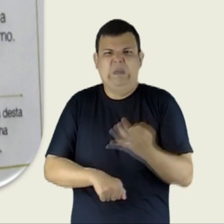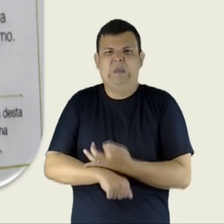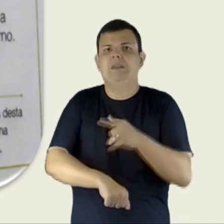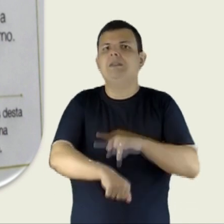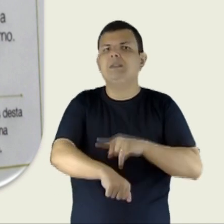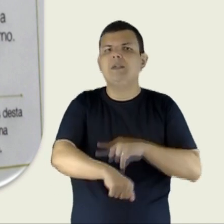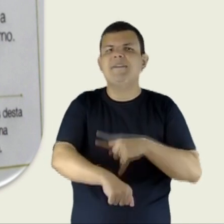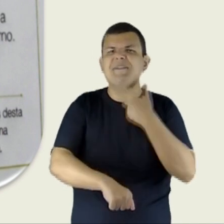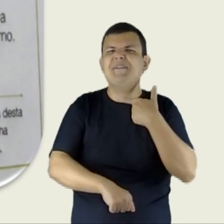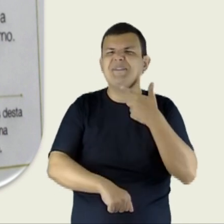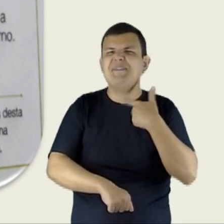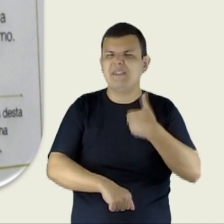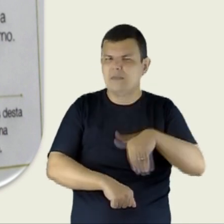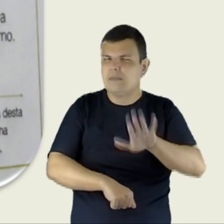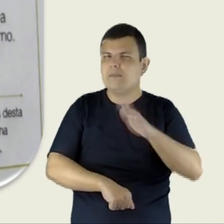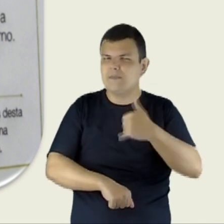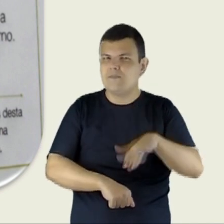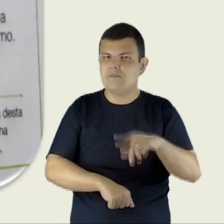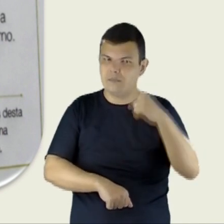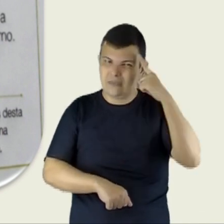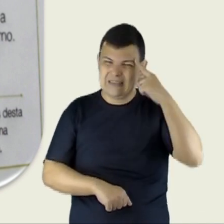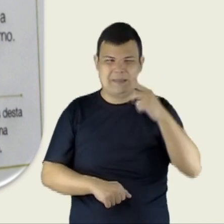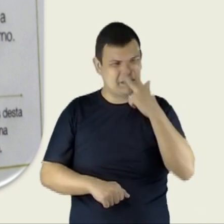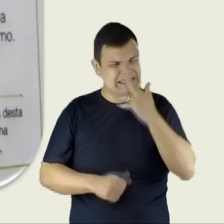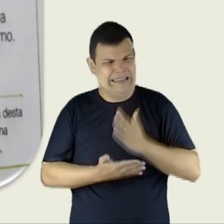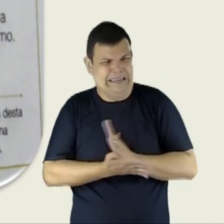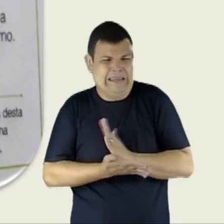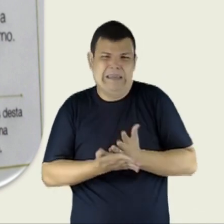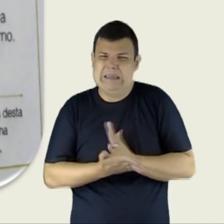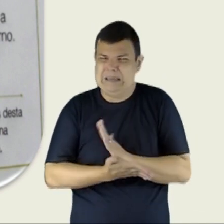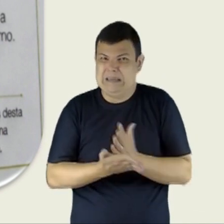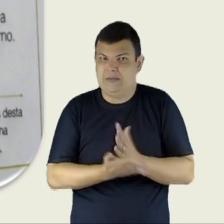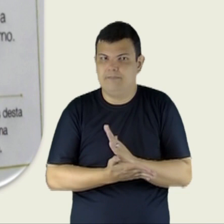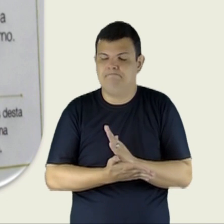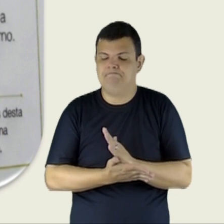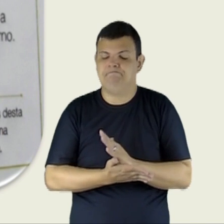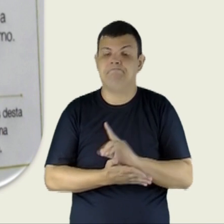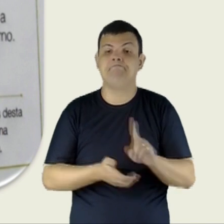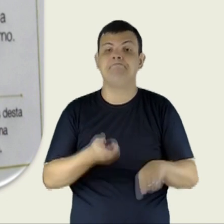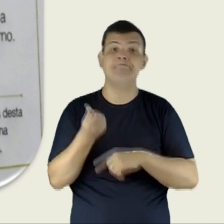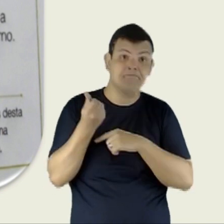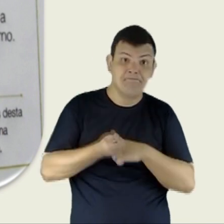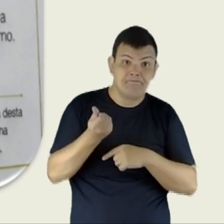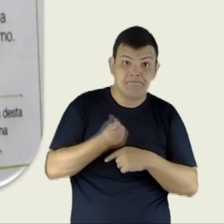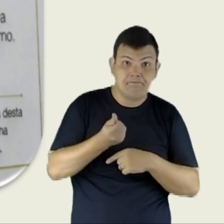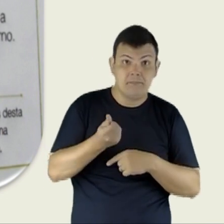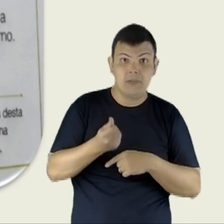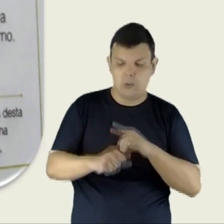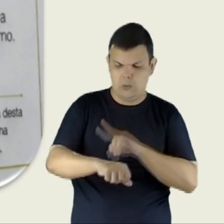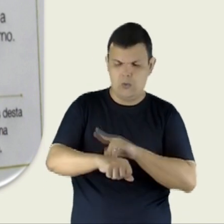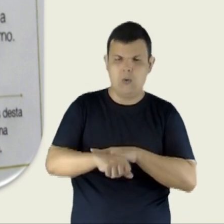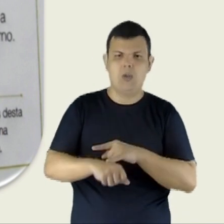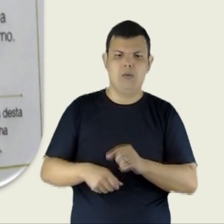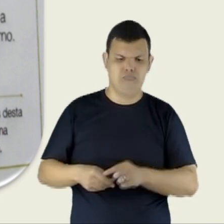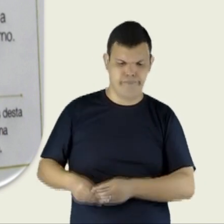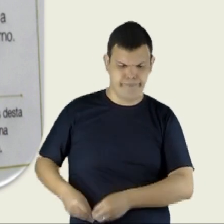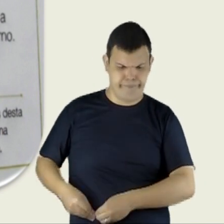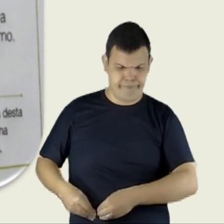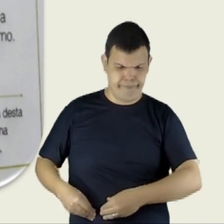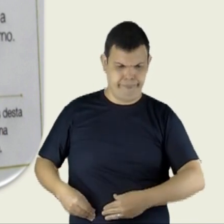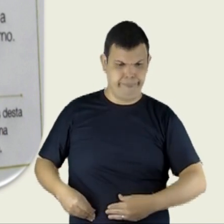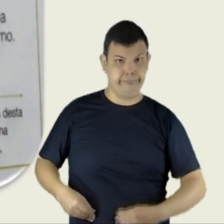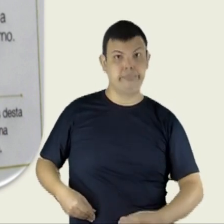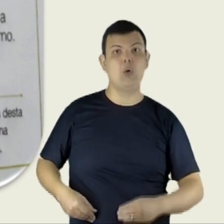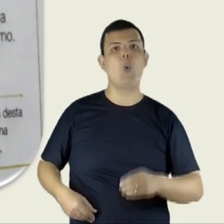vontade de fazer xixi, sentimos um incômodo, né? E no sexto momento, a urina sai da bexiga urinária